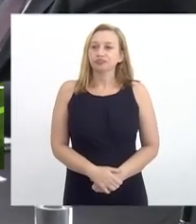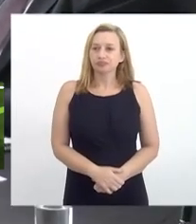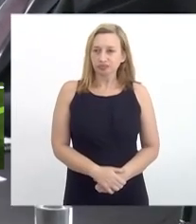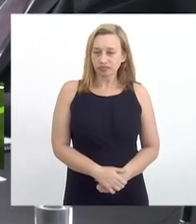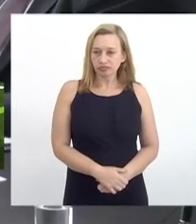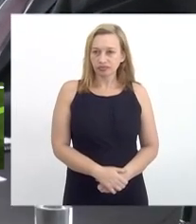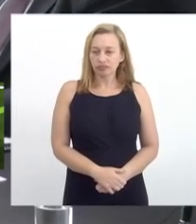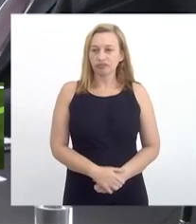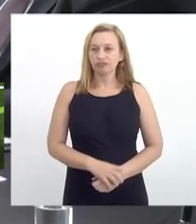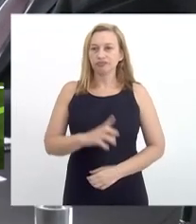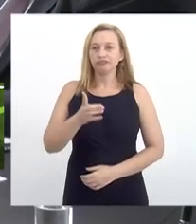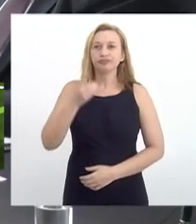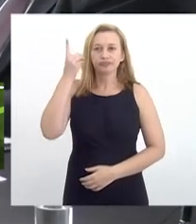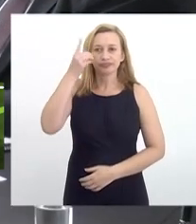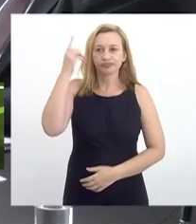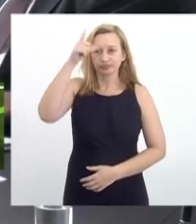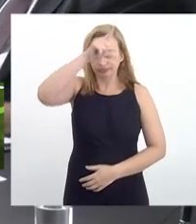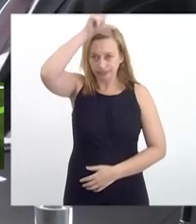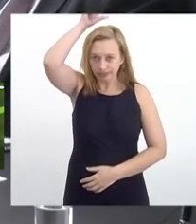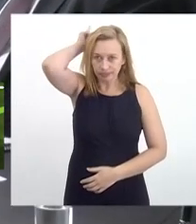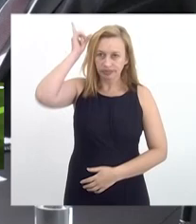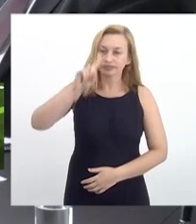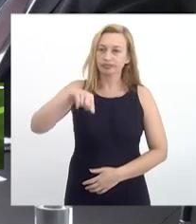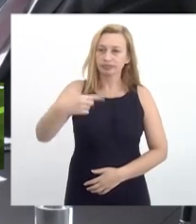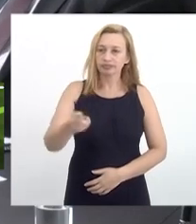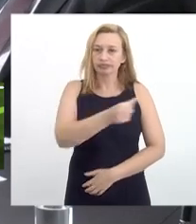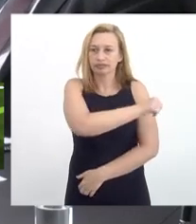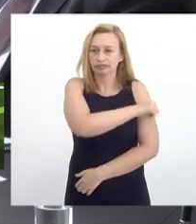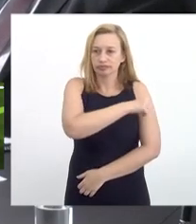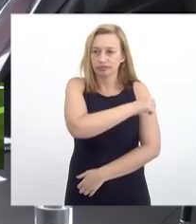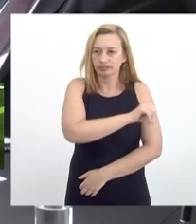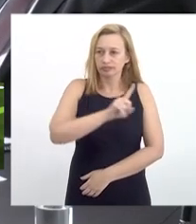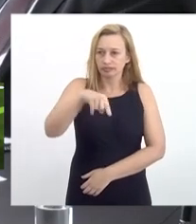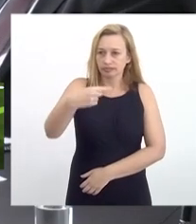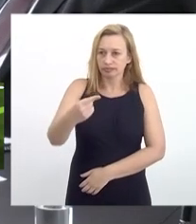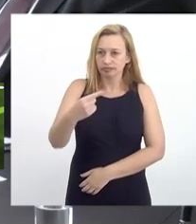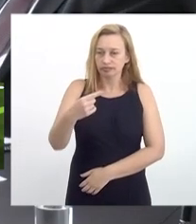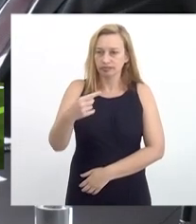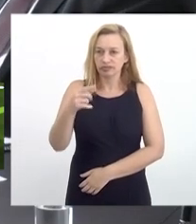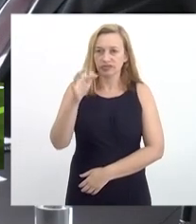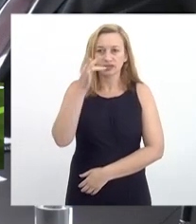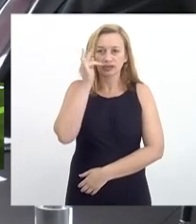depois, agora, Luiz Paulo, enfermeira, Renata e Serafim. Doutor Paulo, por favor.